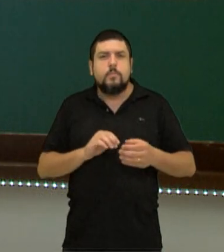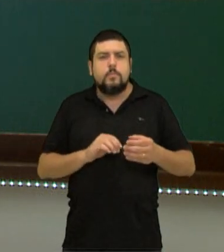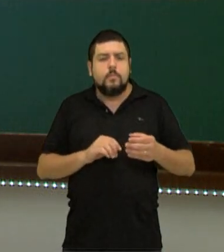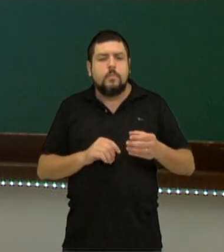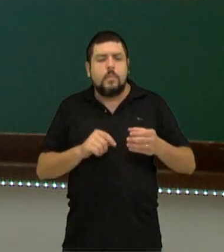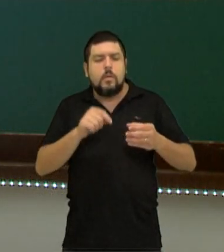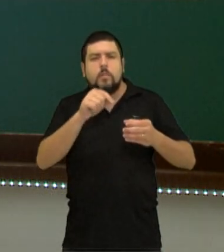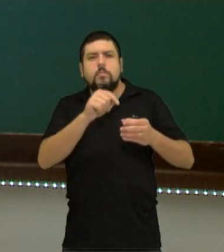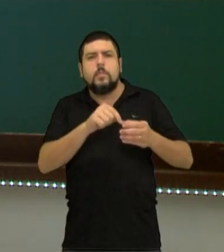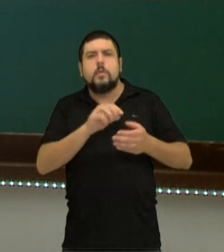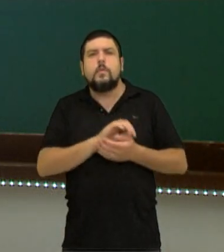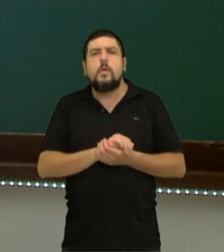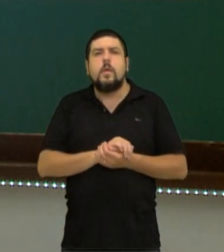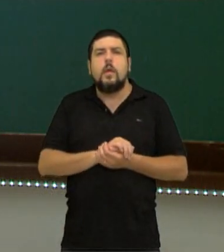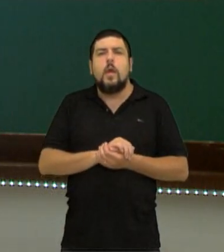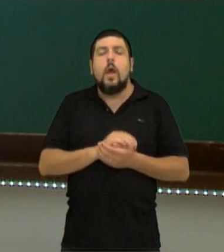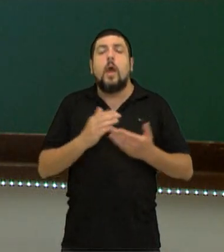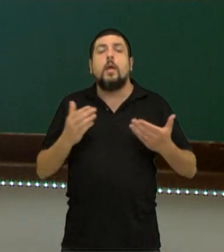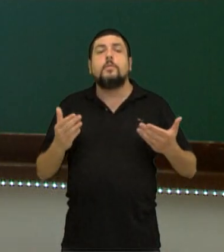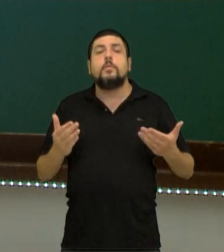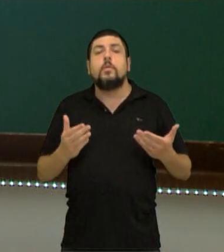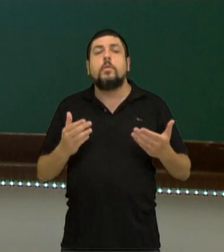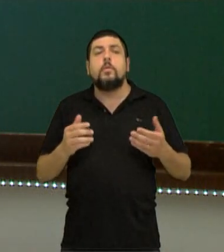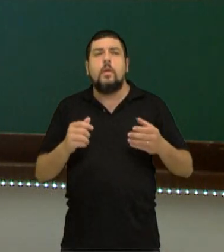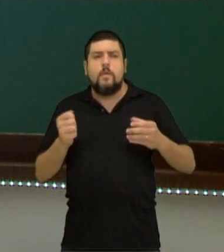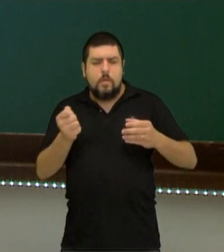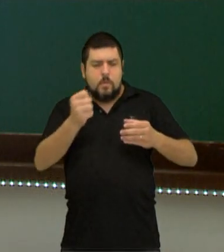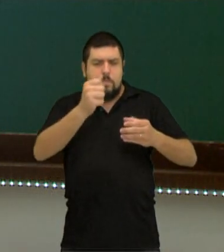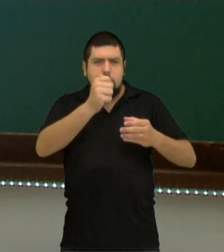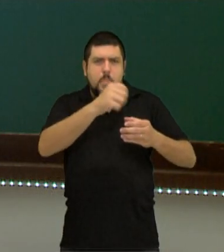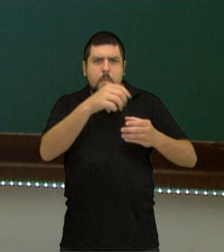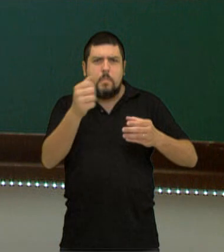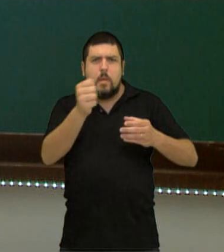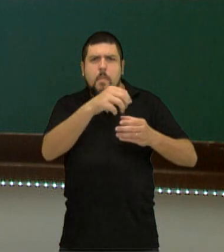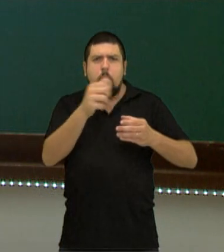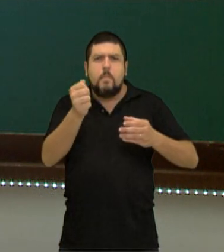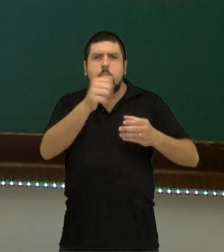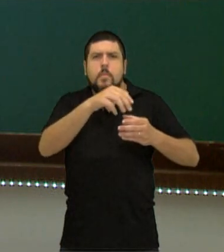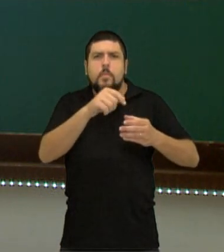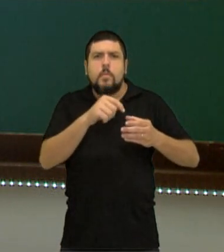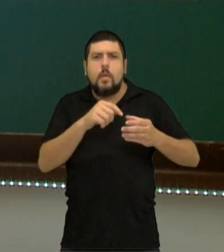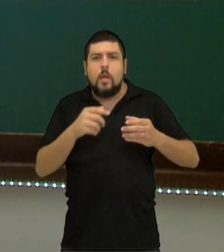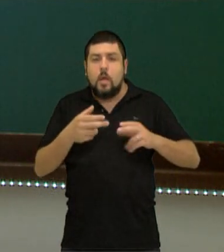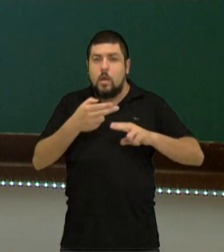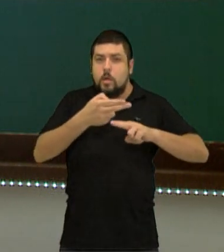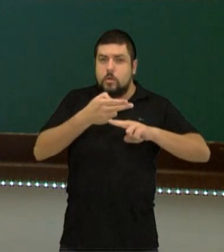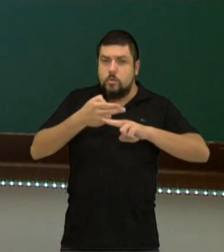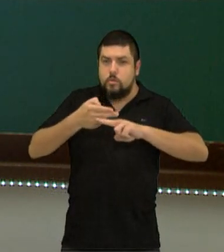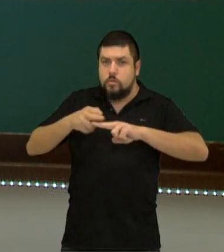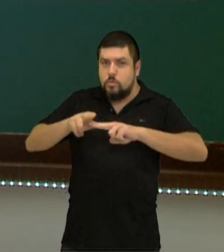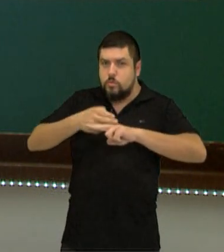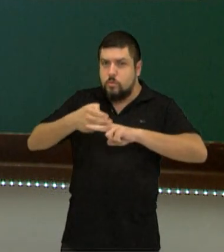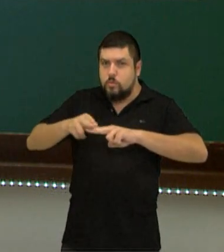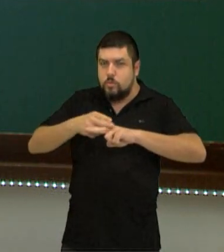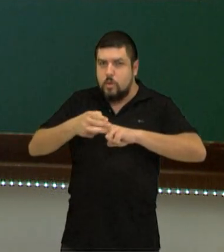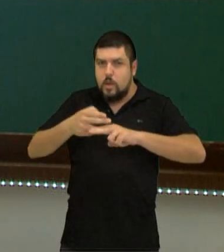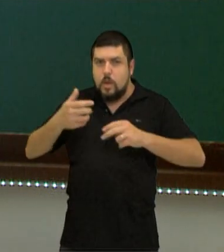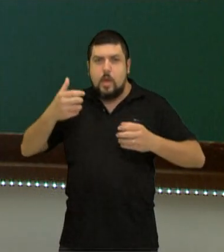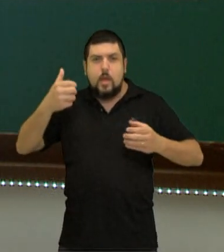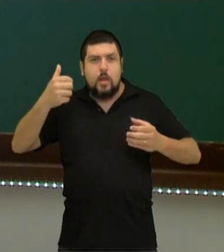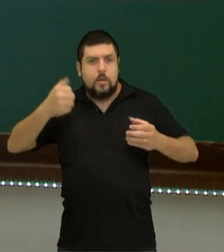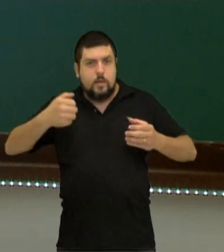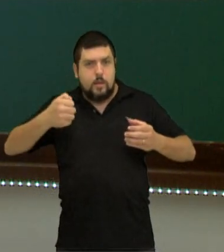Represente essa mistura. Veja, nós misturamos muitas coisas. Achocolatado, leite e